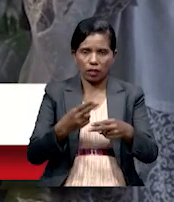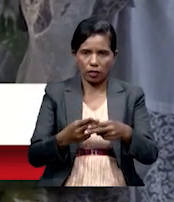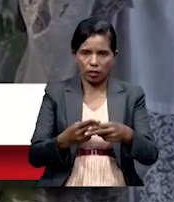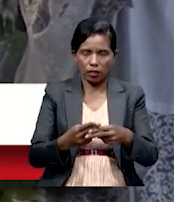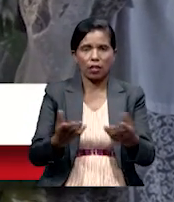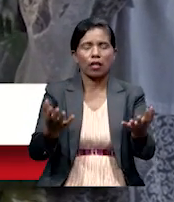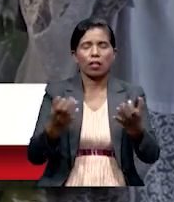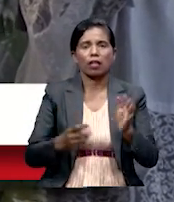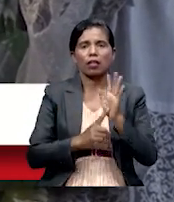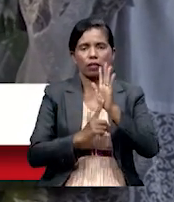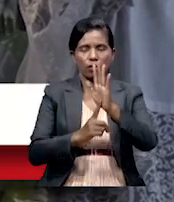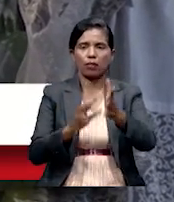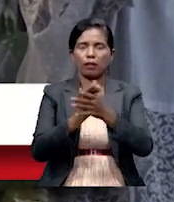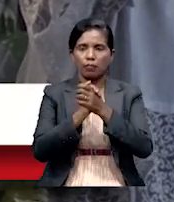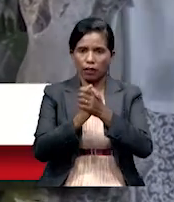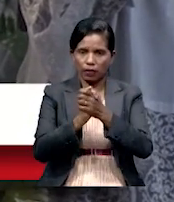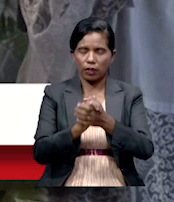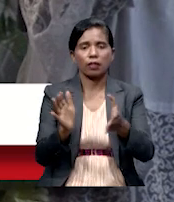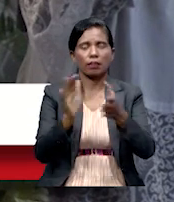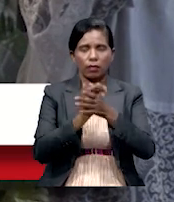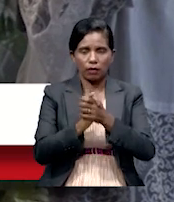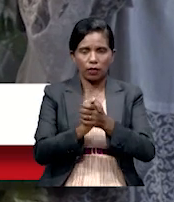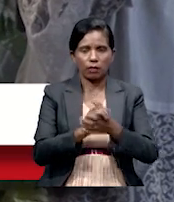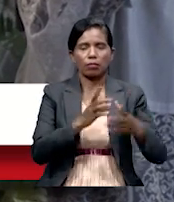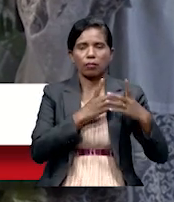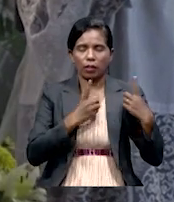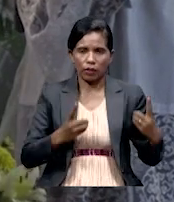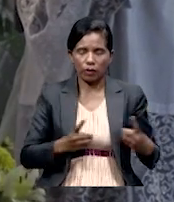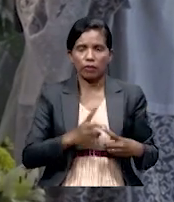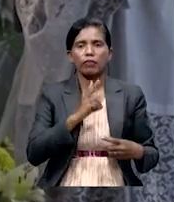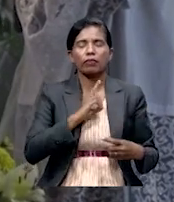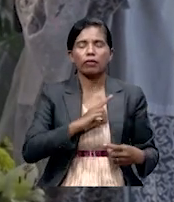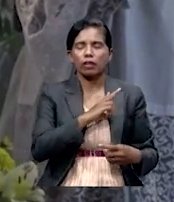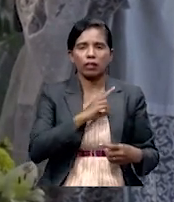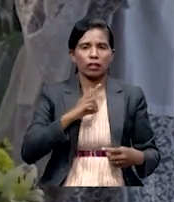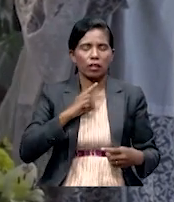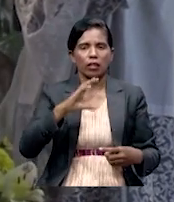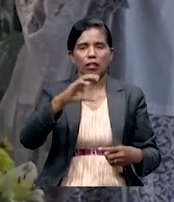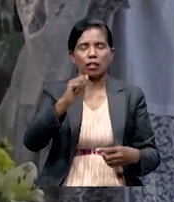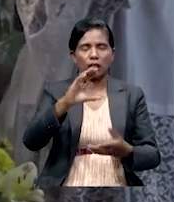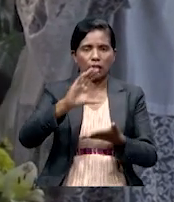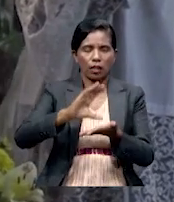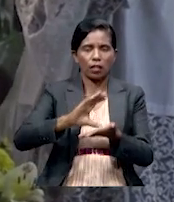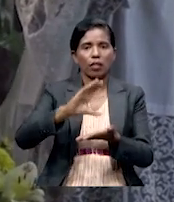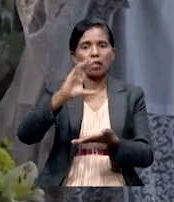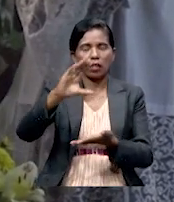católica, parabéns, parabéns, a Dom Virgílio Cardeal do Carmo da Silva.